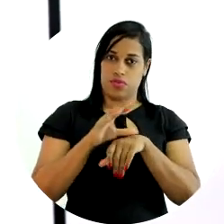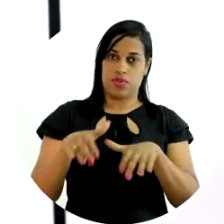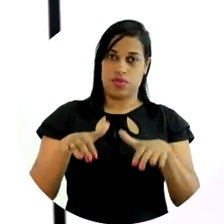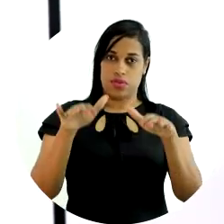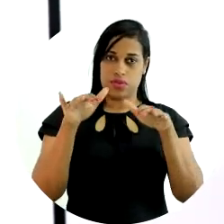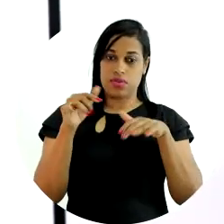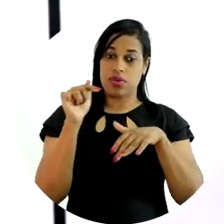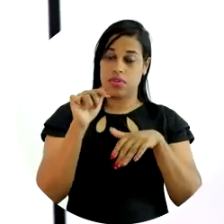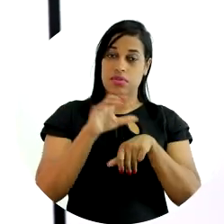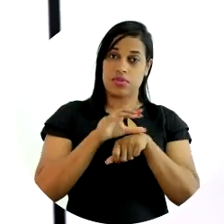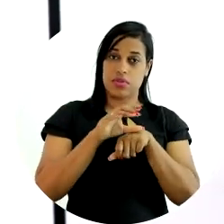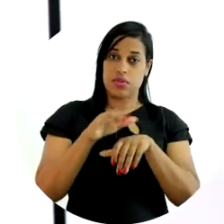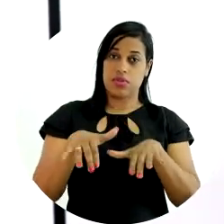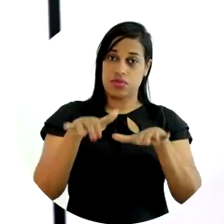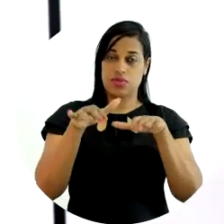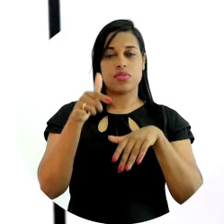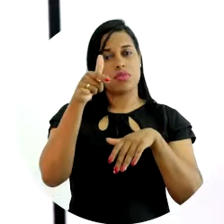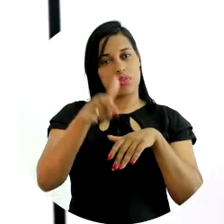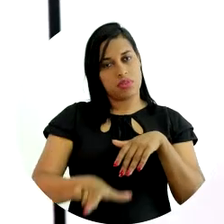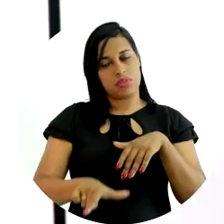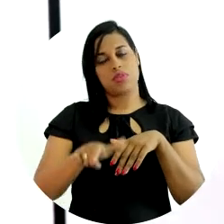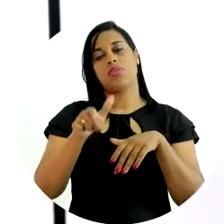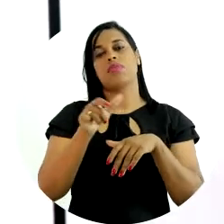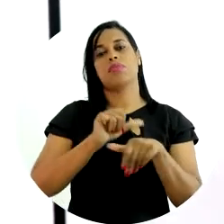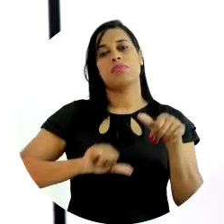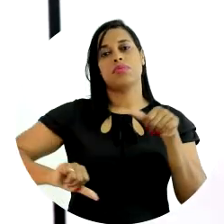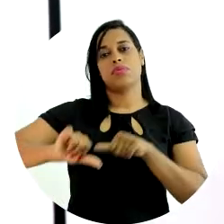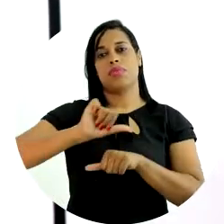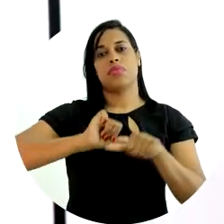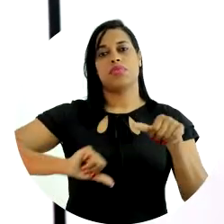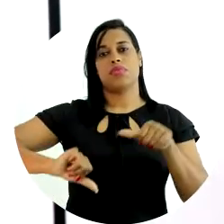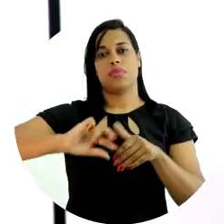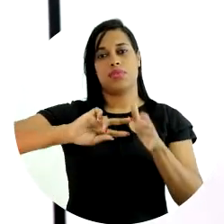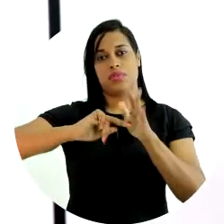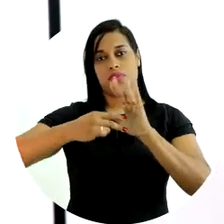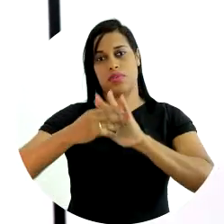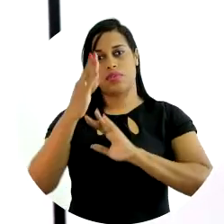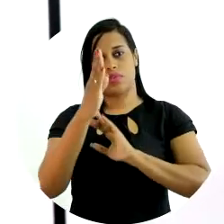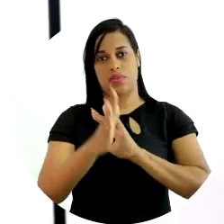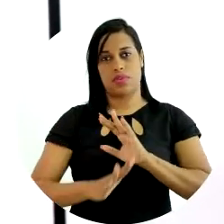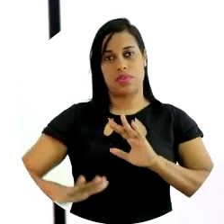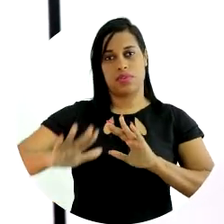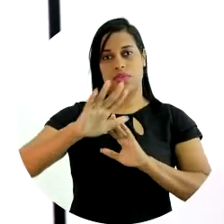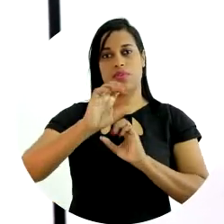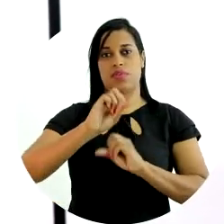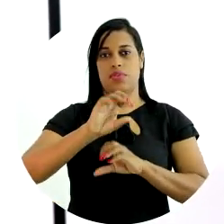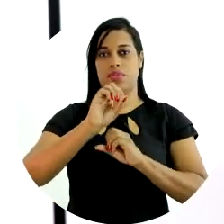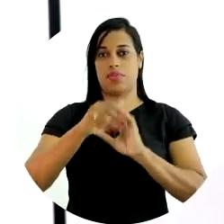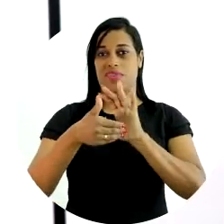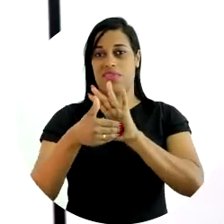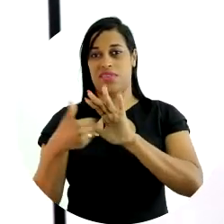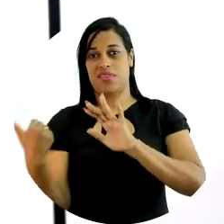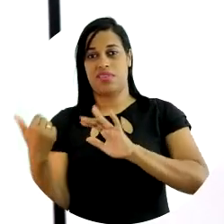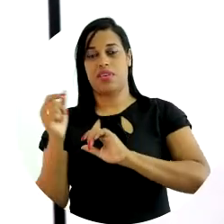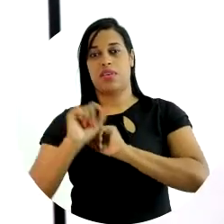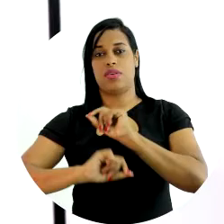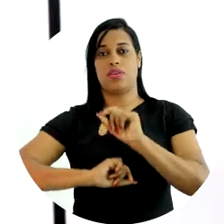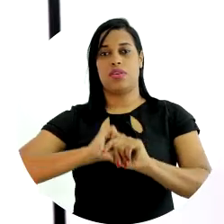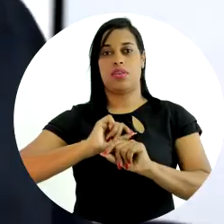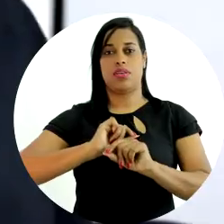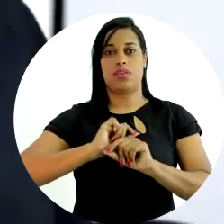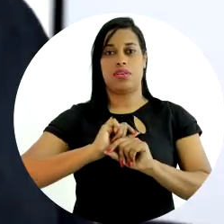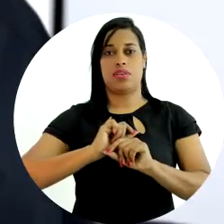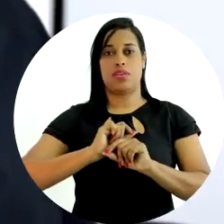nova Constituição, onde essa Constituição, mais uma vez, traz mudanças para a educação brasileira, inclusive para tentar